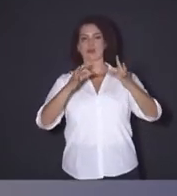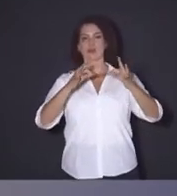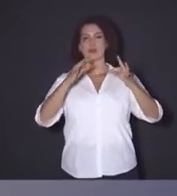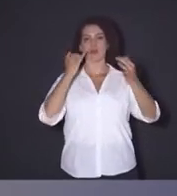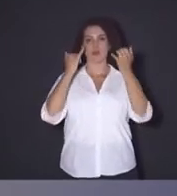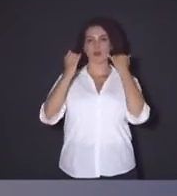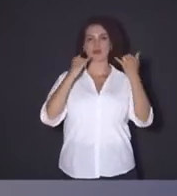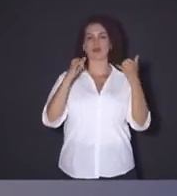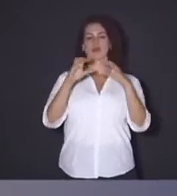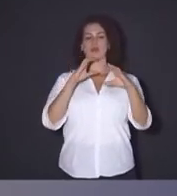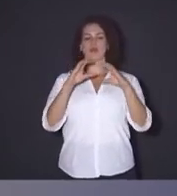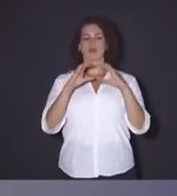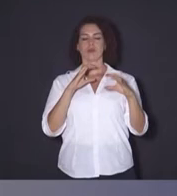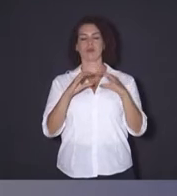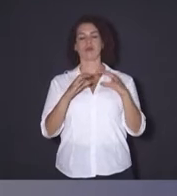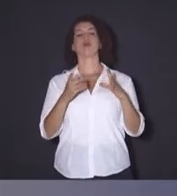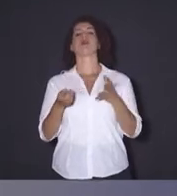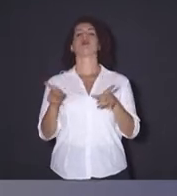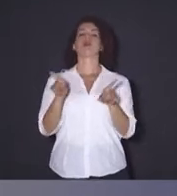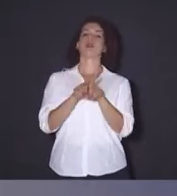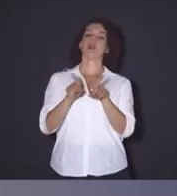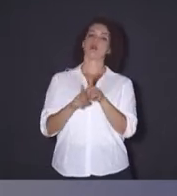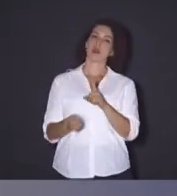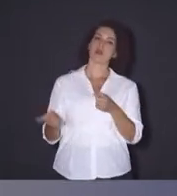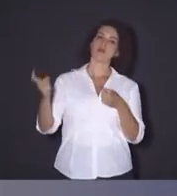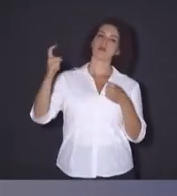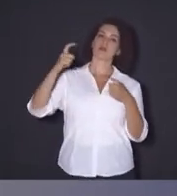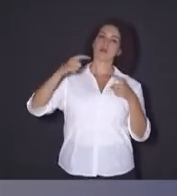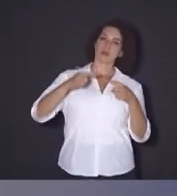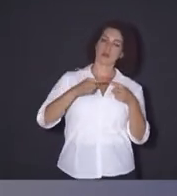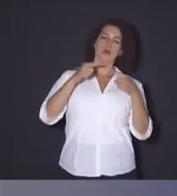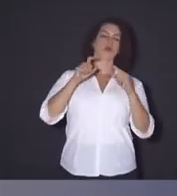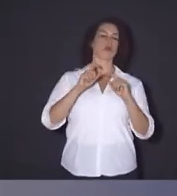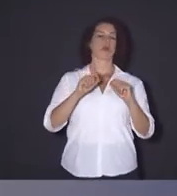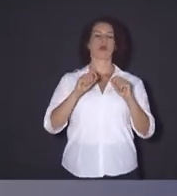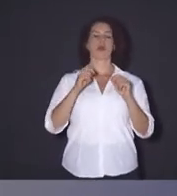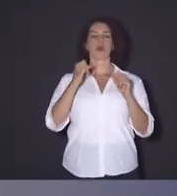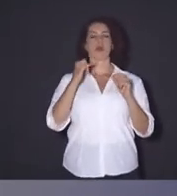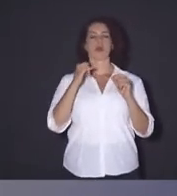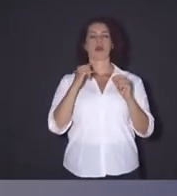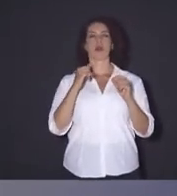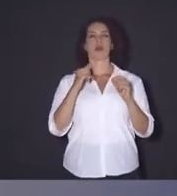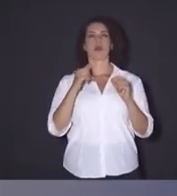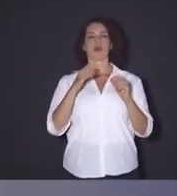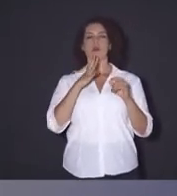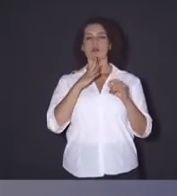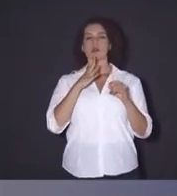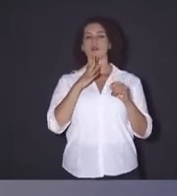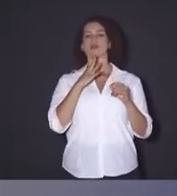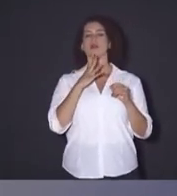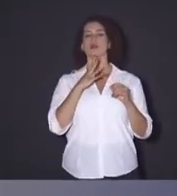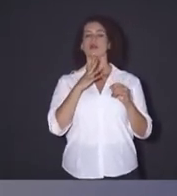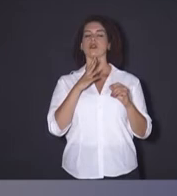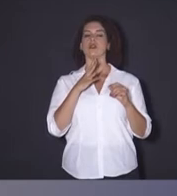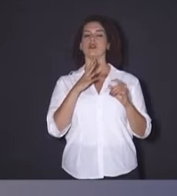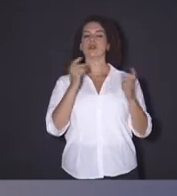E retornamos, de certa forma, à ideia de que o conhecimento pode ser, de certa maneira,